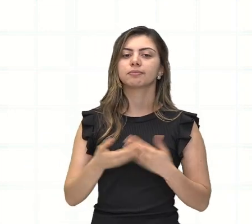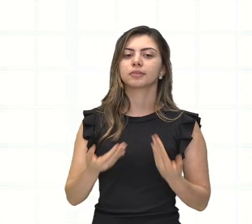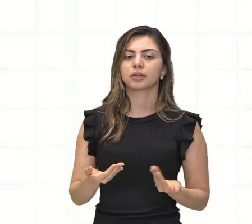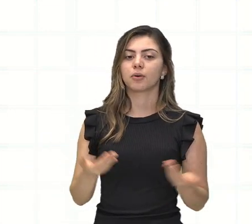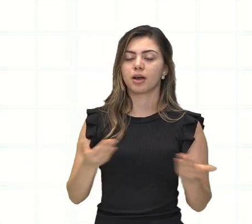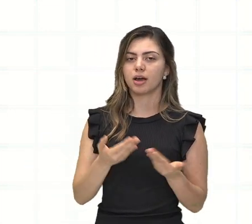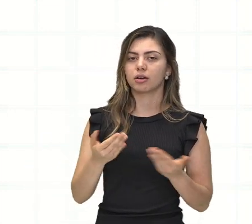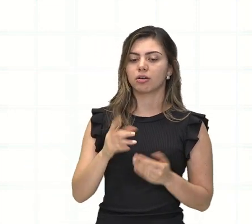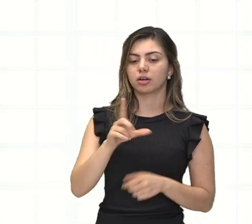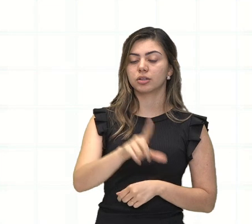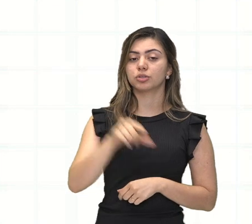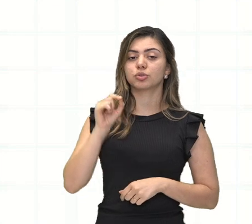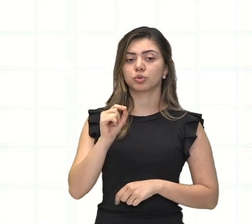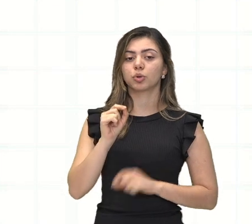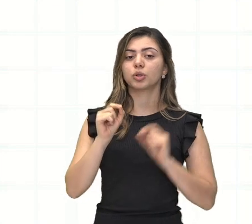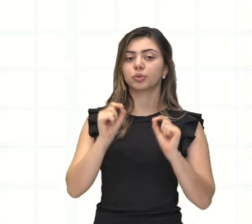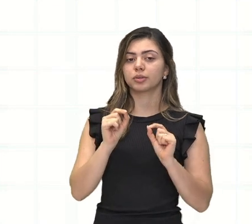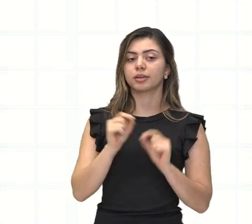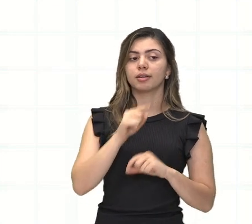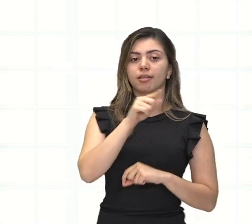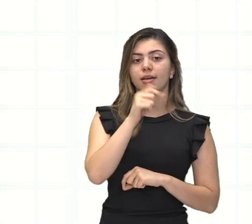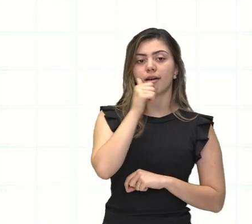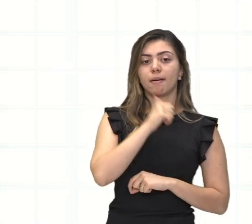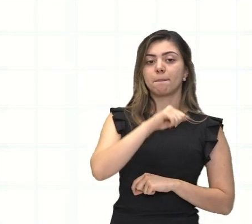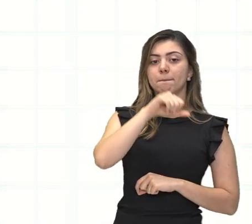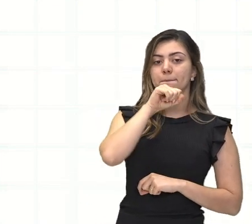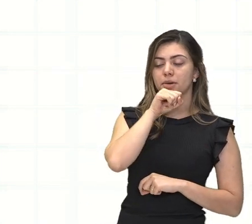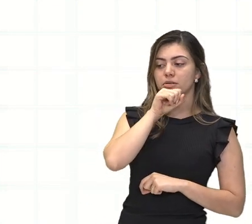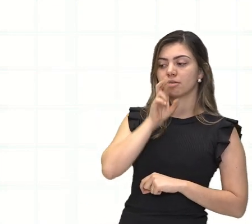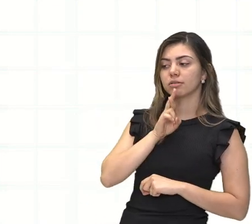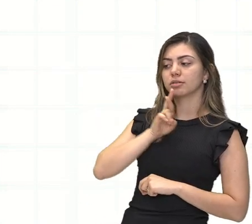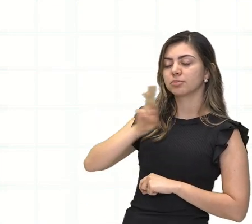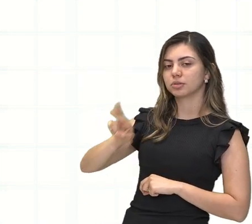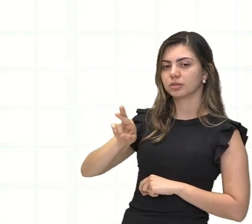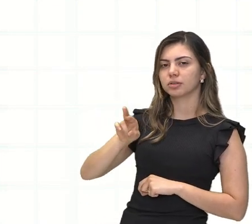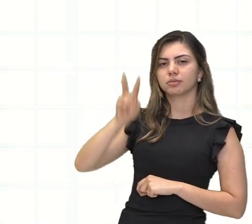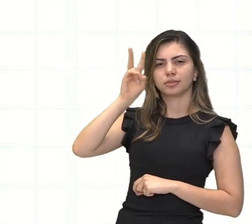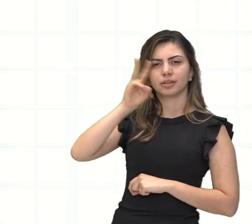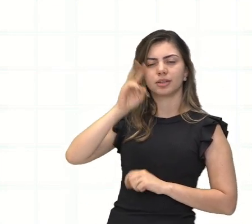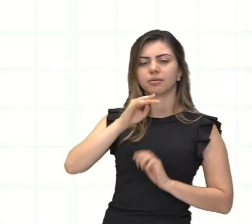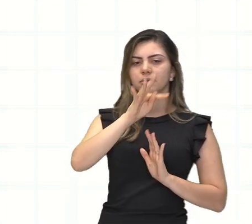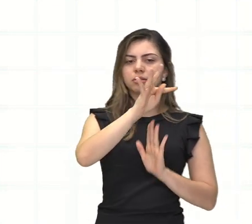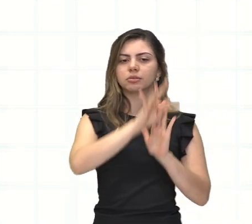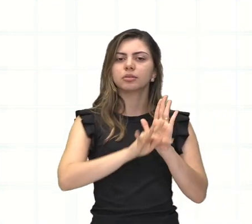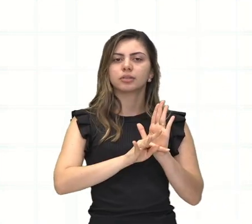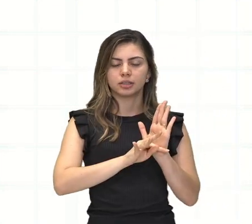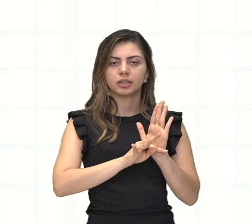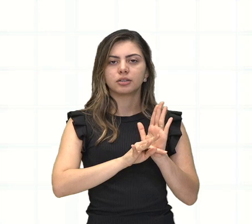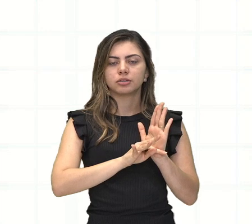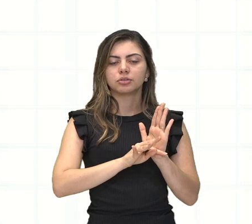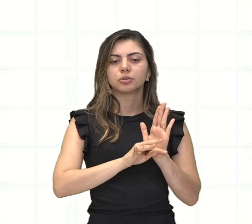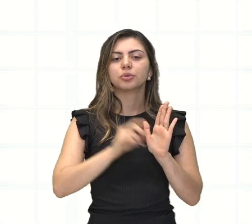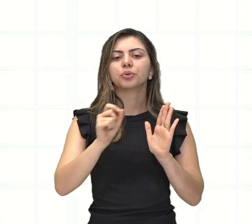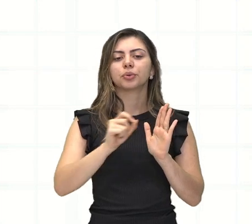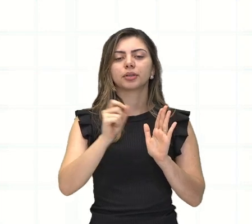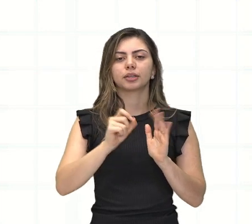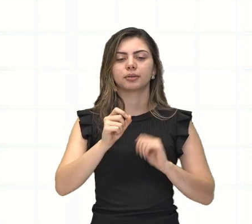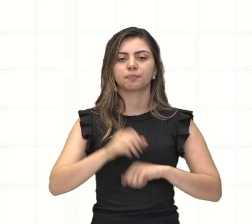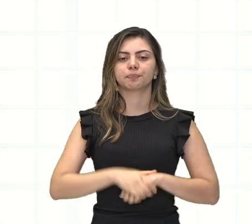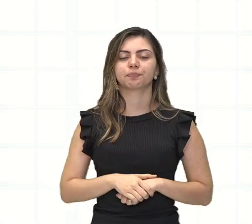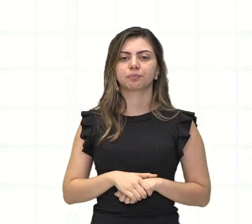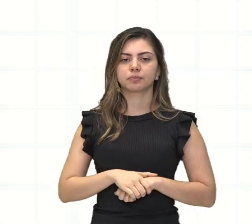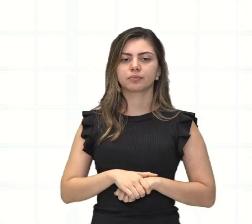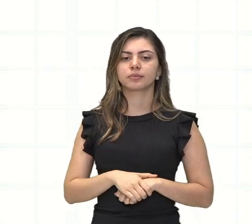destaque aqui. A mãe respondeu. Lá no texto, quem está dando